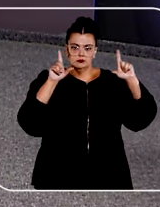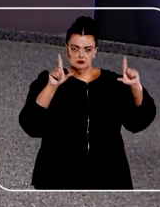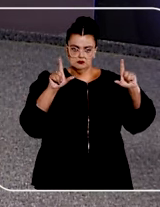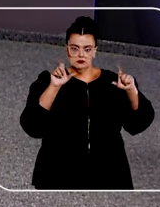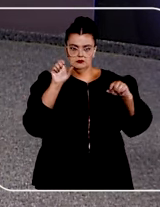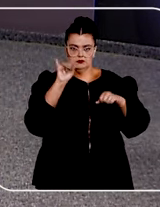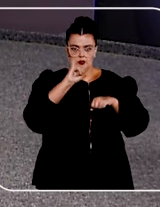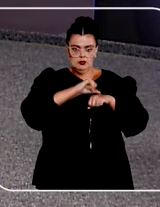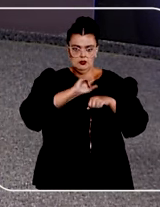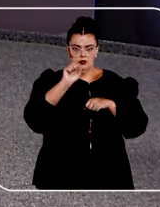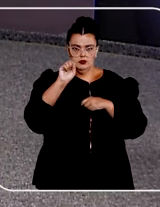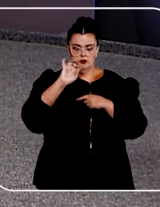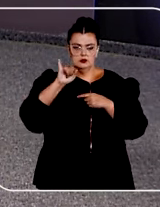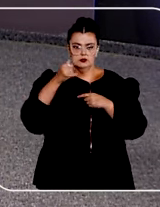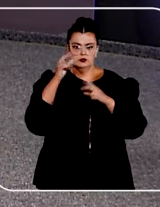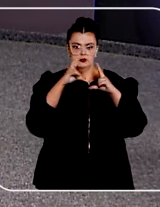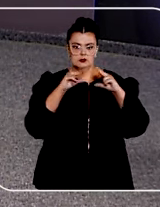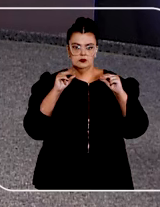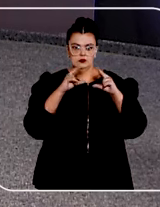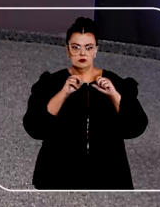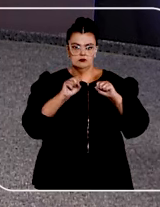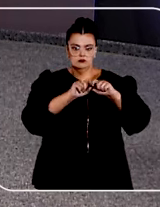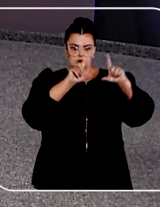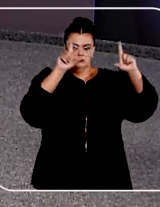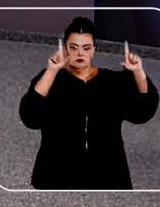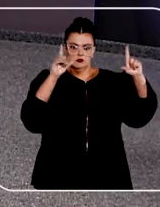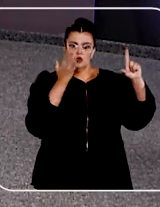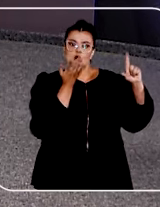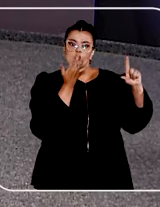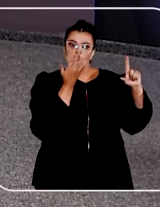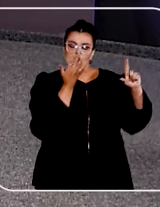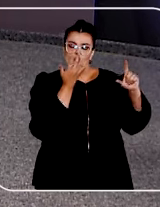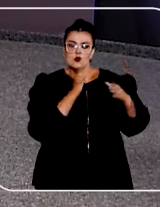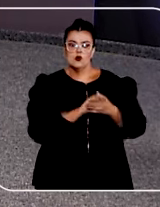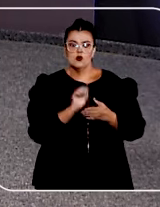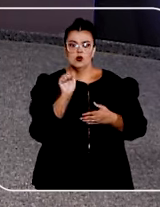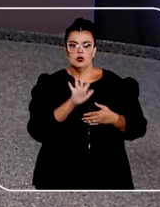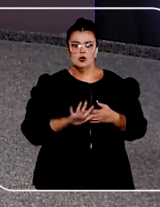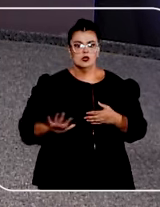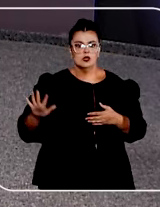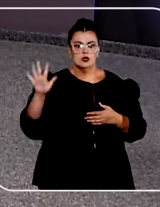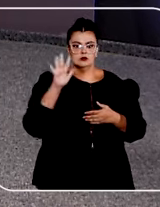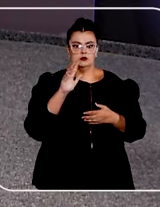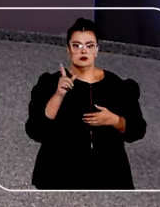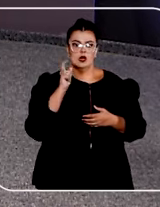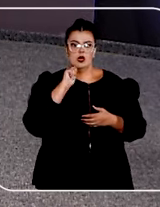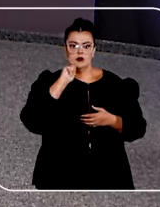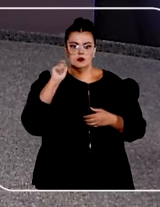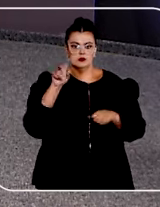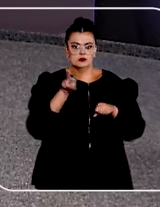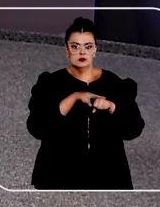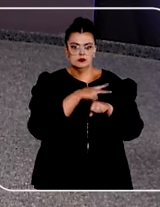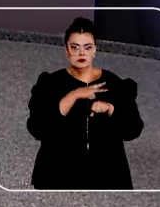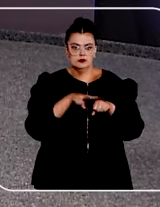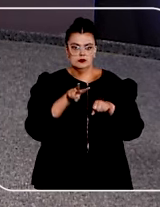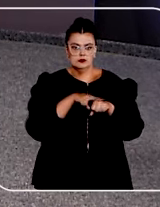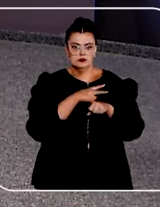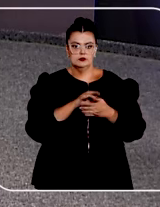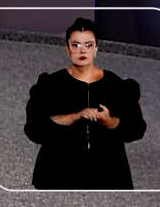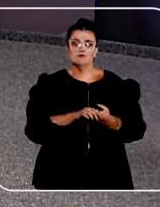STJ em Brasília com a fachada iluminada na cor da campanha Nacional Abril verde Olha por